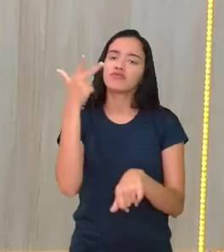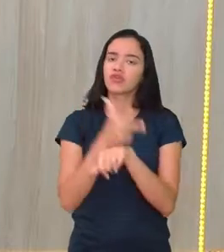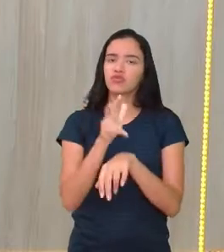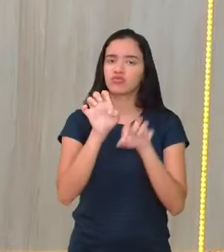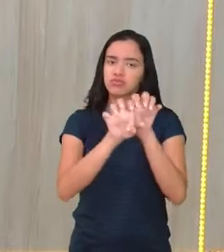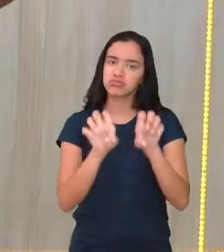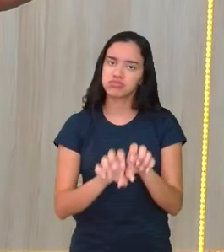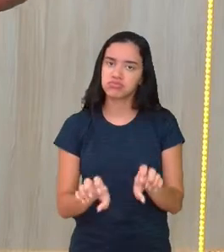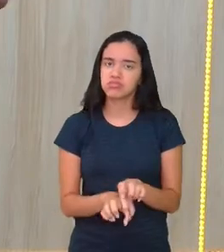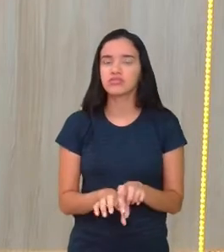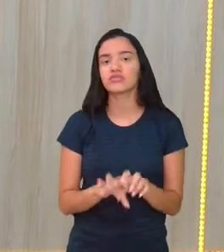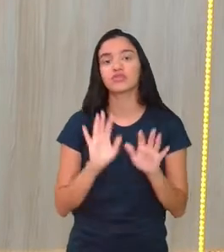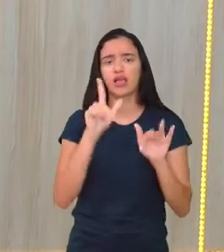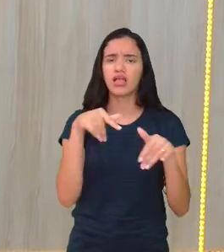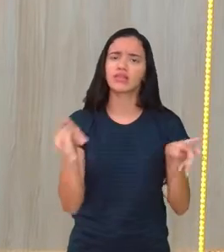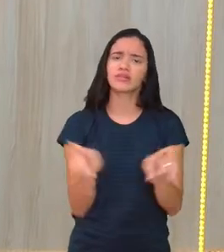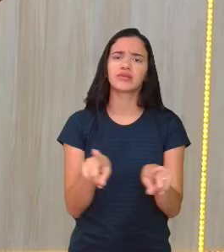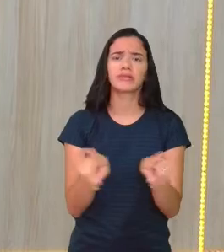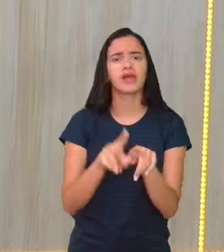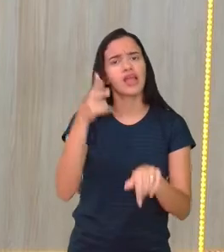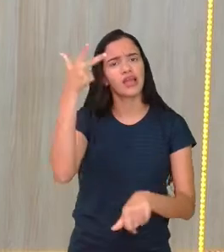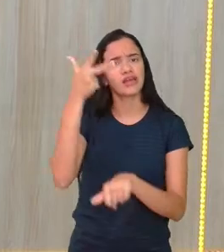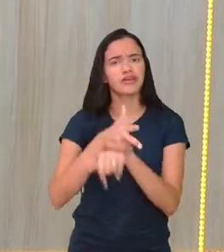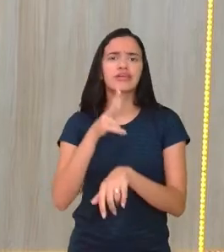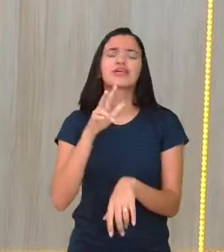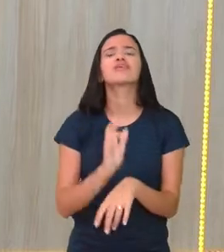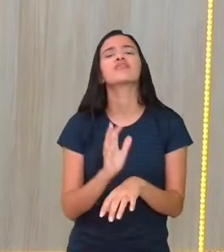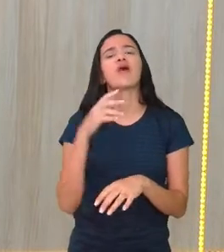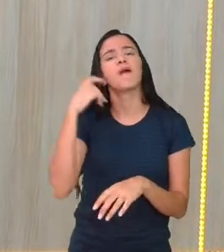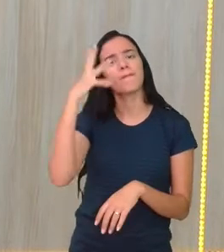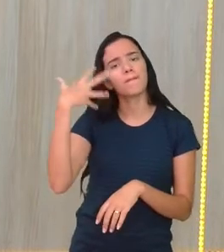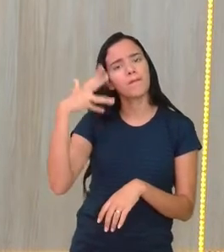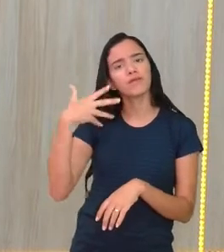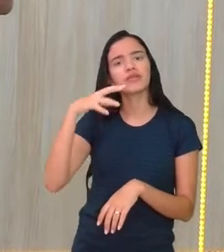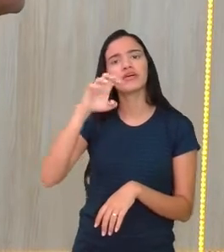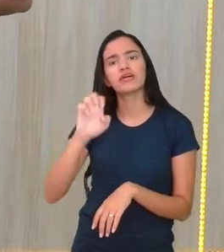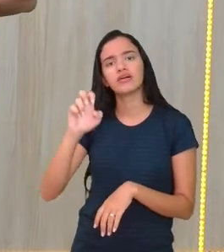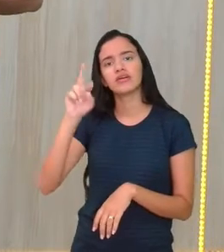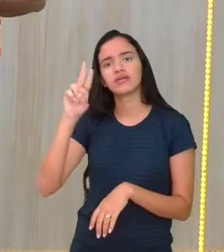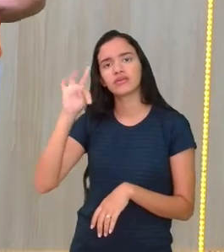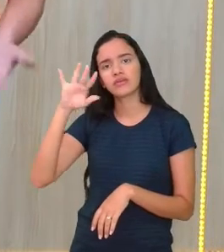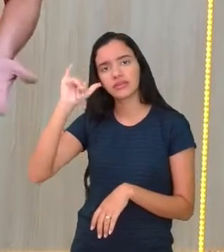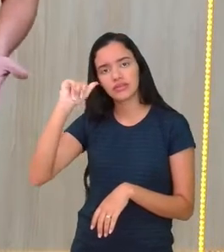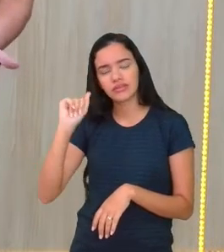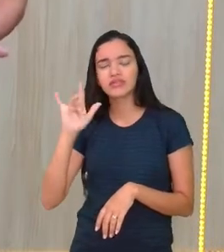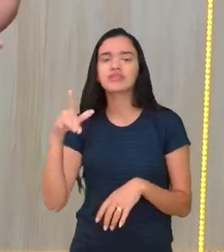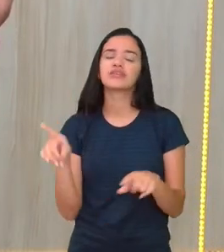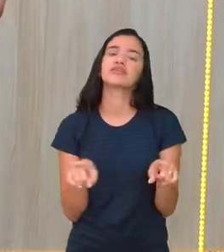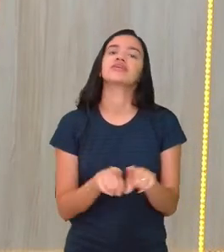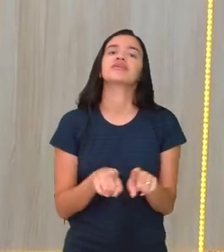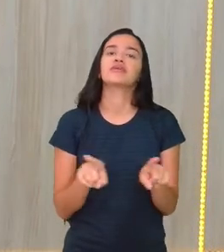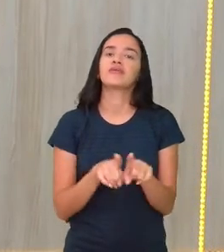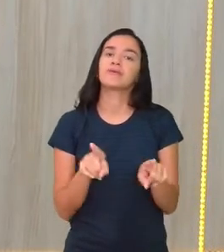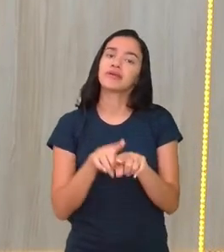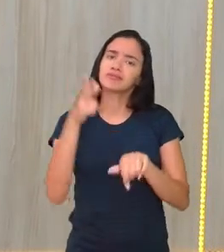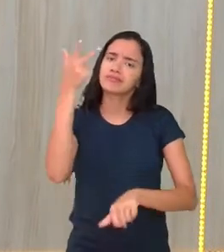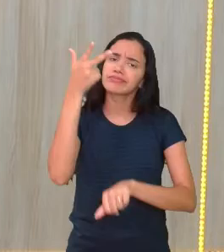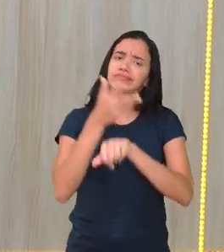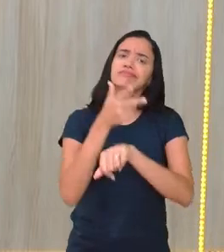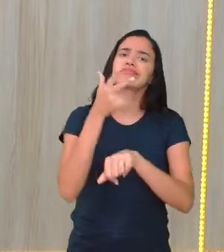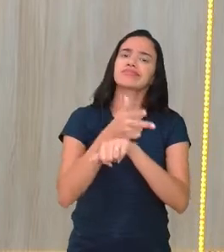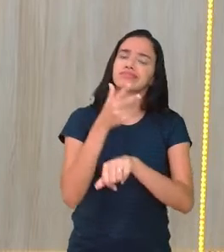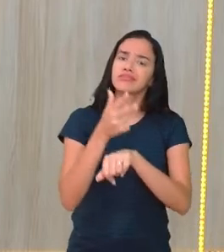A indústria fonográfica também grava a música erudita. Né? A música erudita também está sendo gravada.